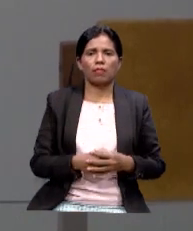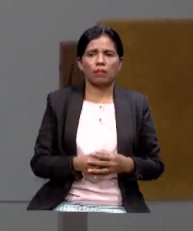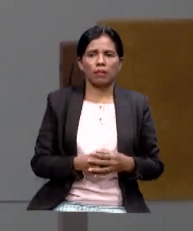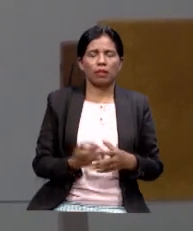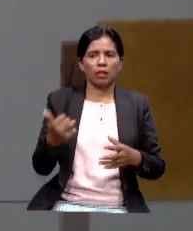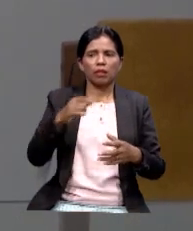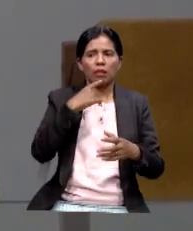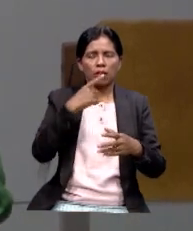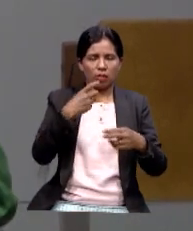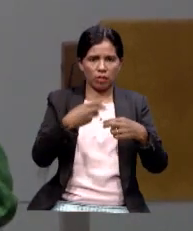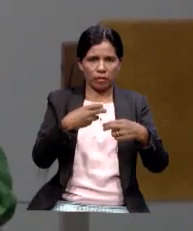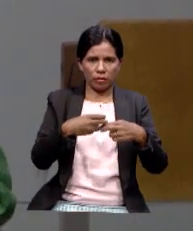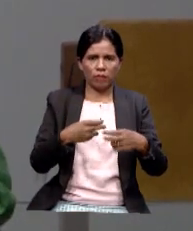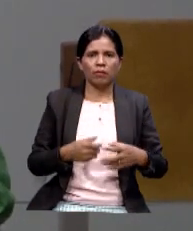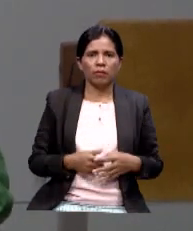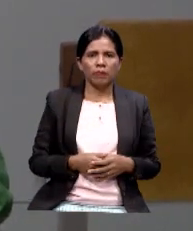então. E,